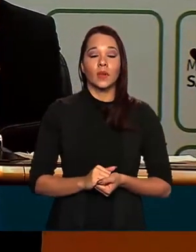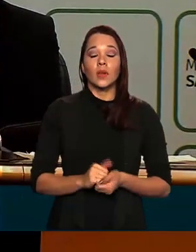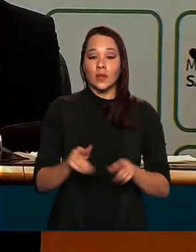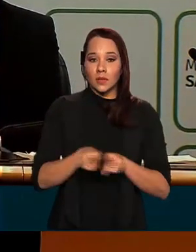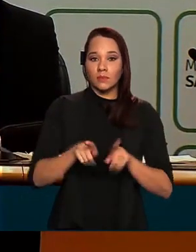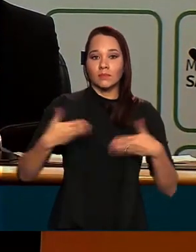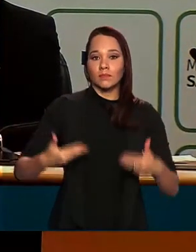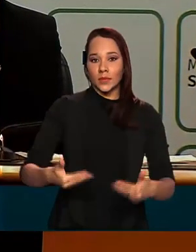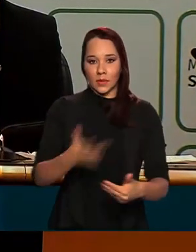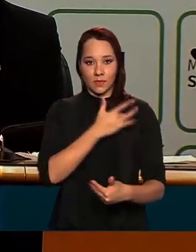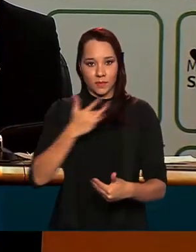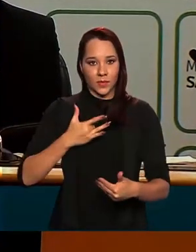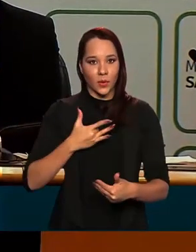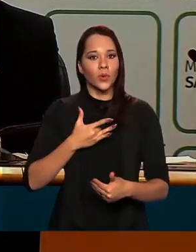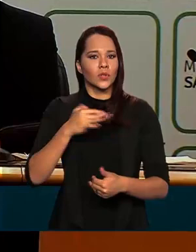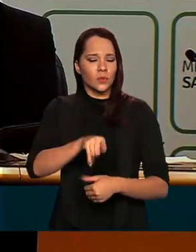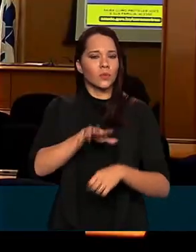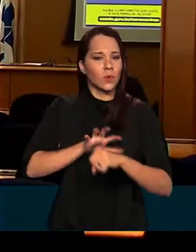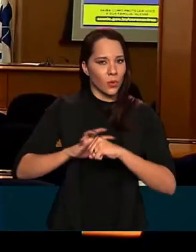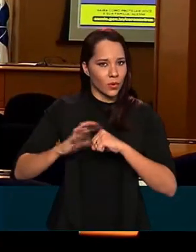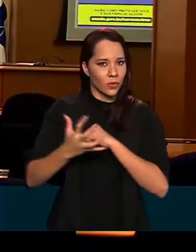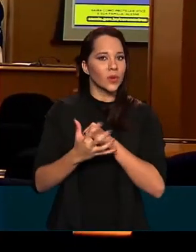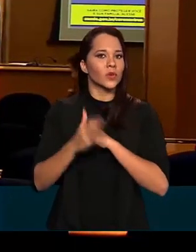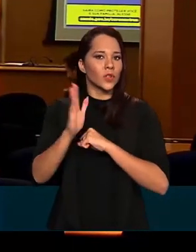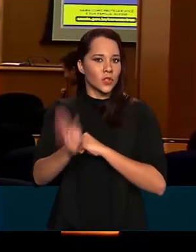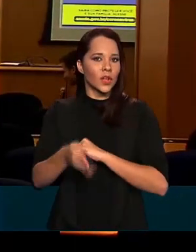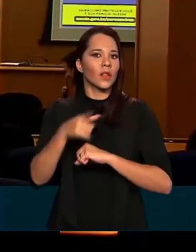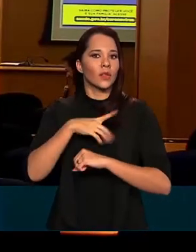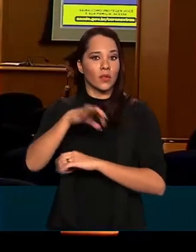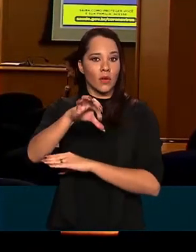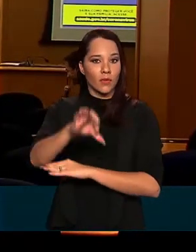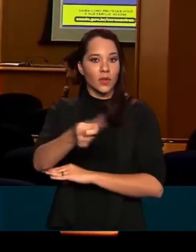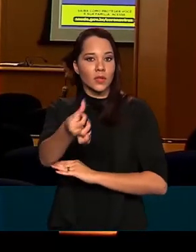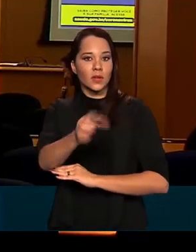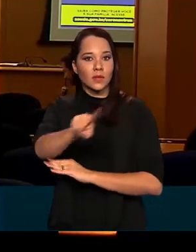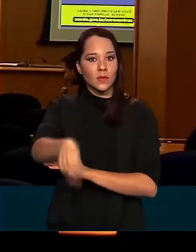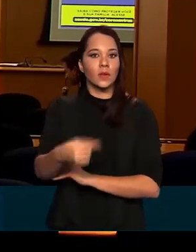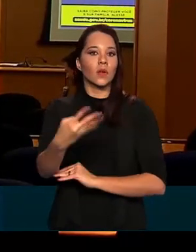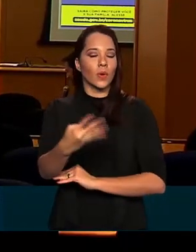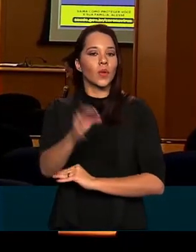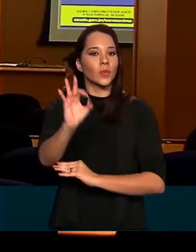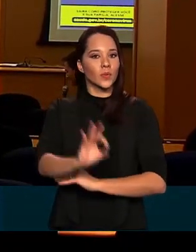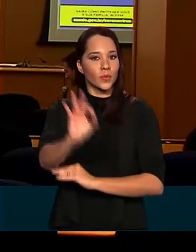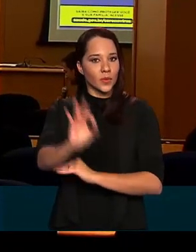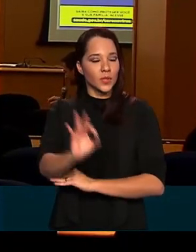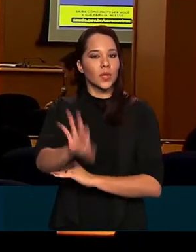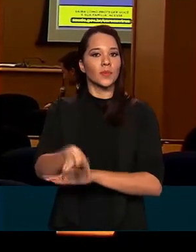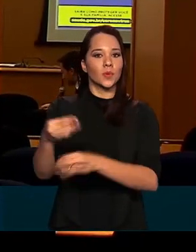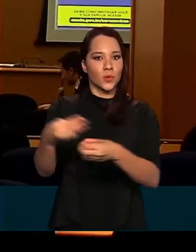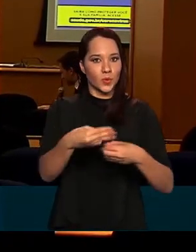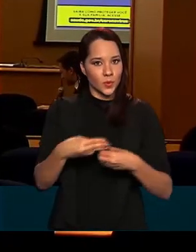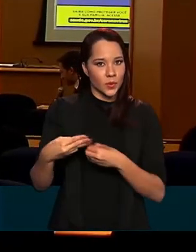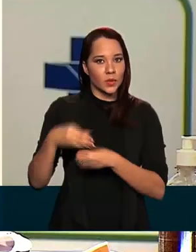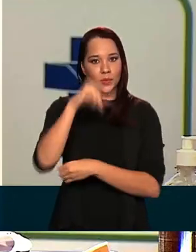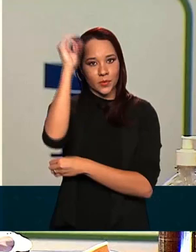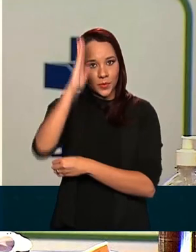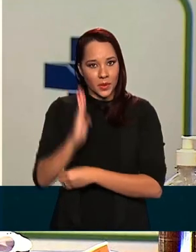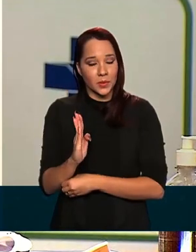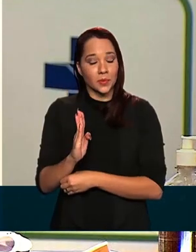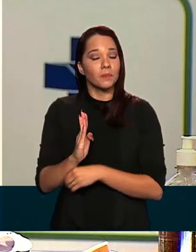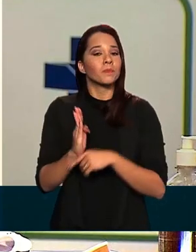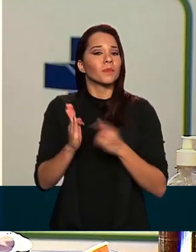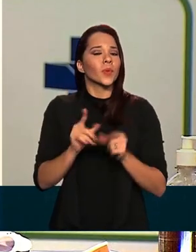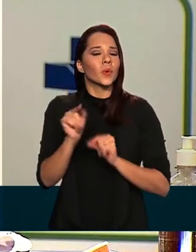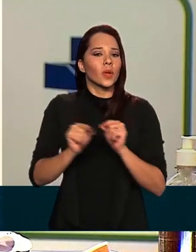o Ministério da Saúde, o novo coronavírus já chegou a 96,4% dos municípios brasileiros. A